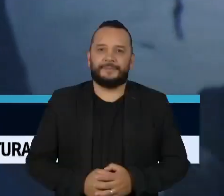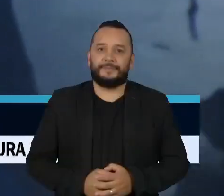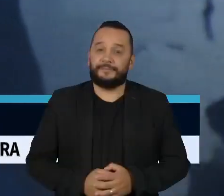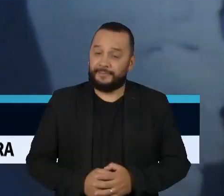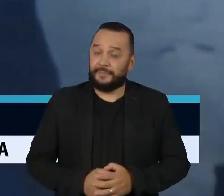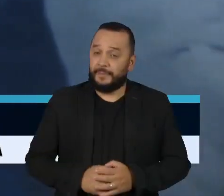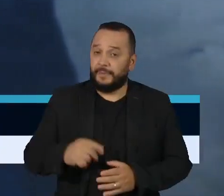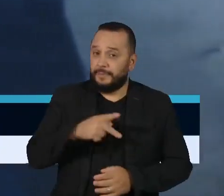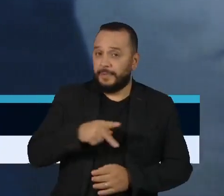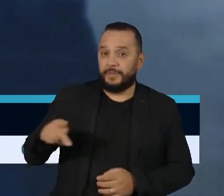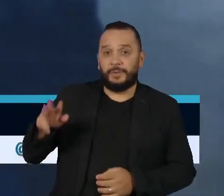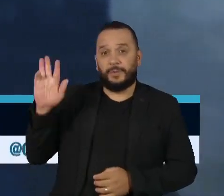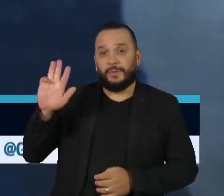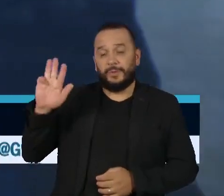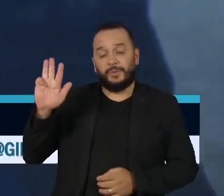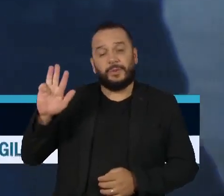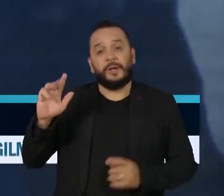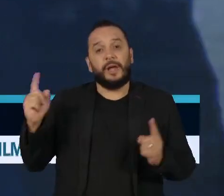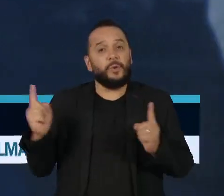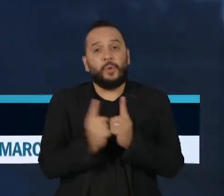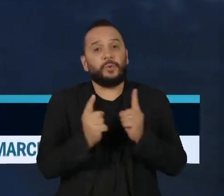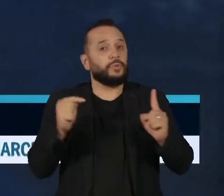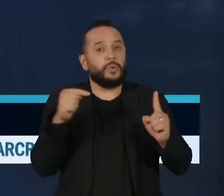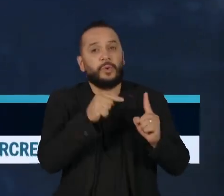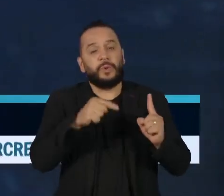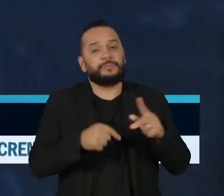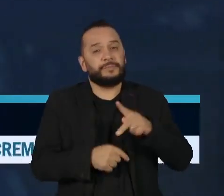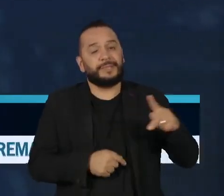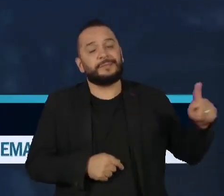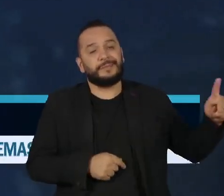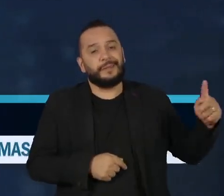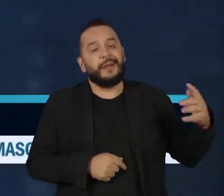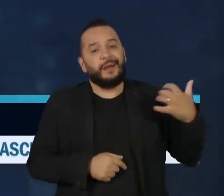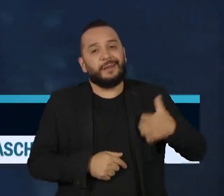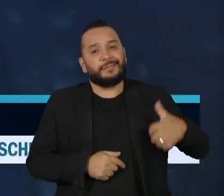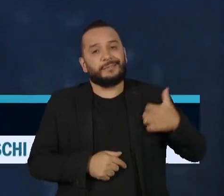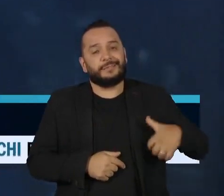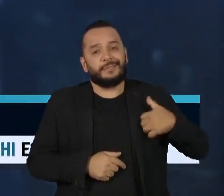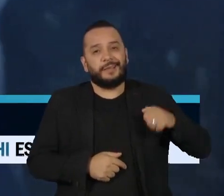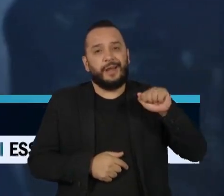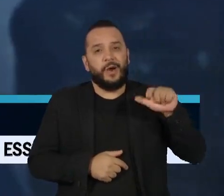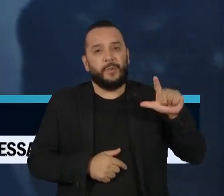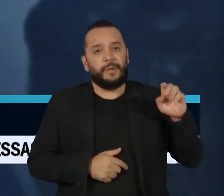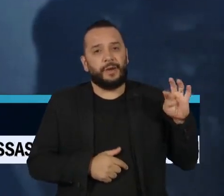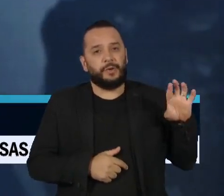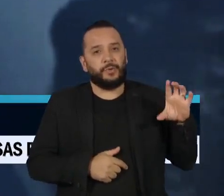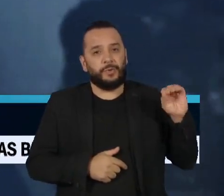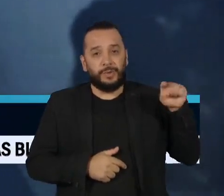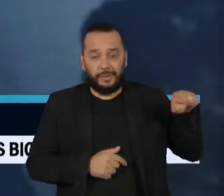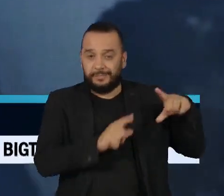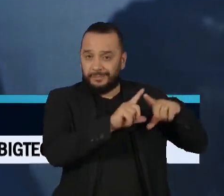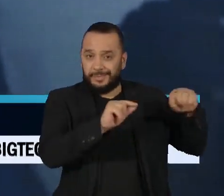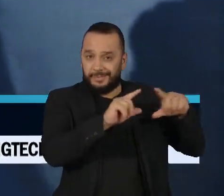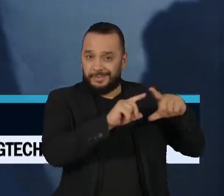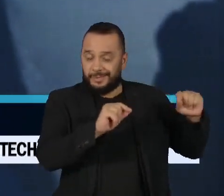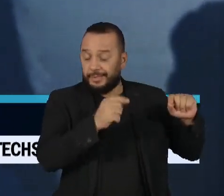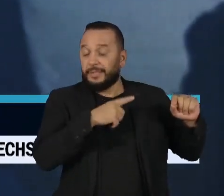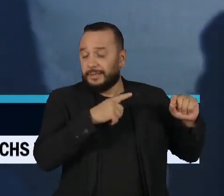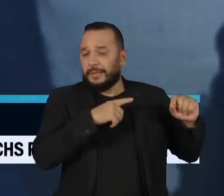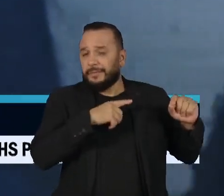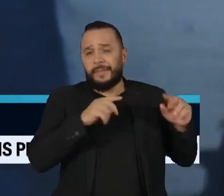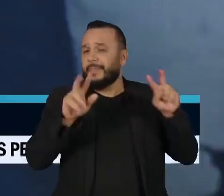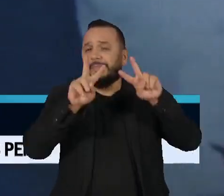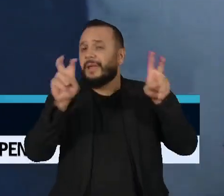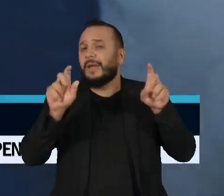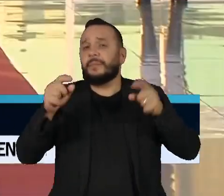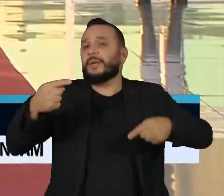o presidente Lula se encontrou hoje com o chefe da Argentina Alberto Fernandes em Brasília na pauta medidas econômicas para ajudar o nosso vizinho